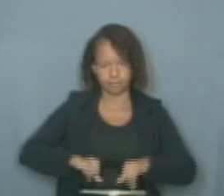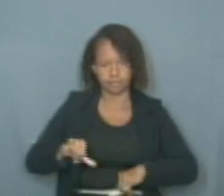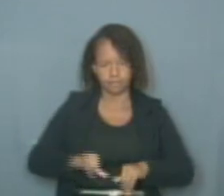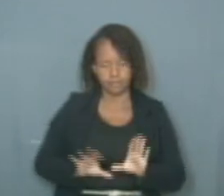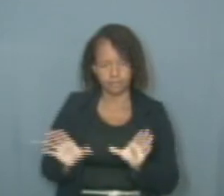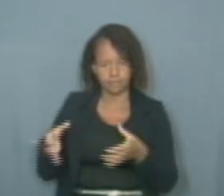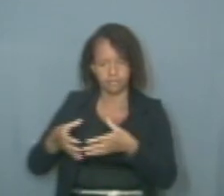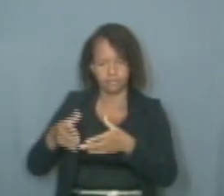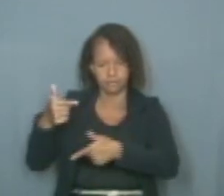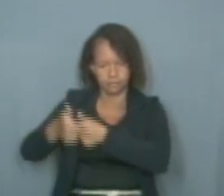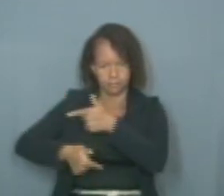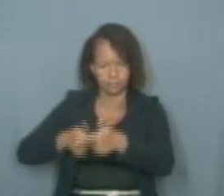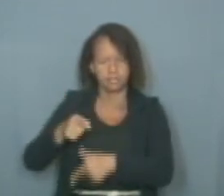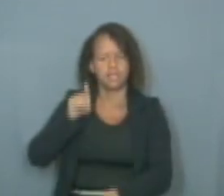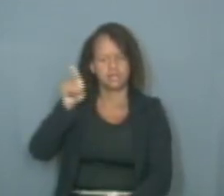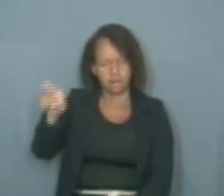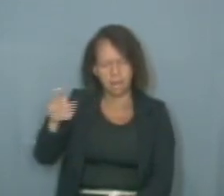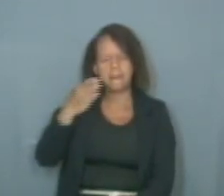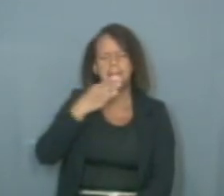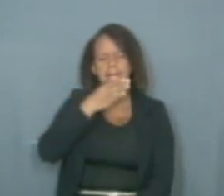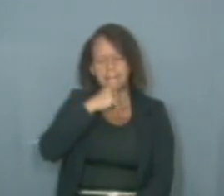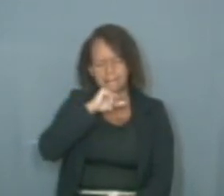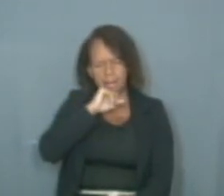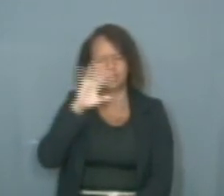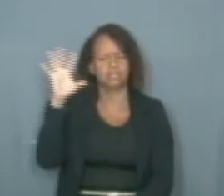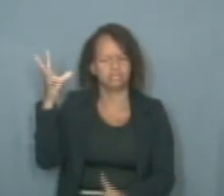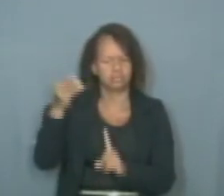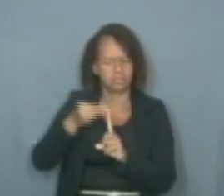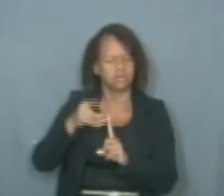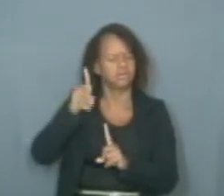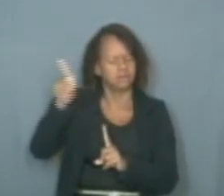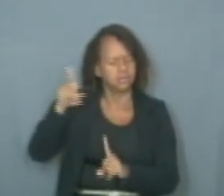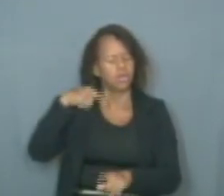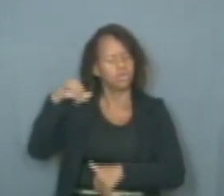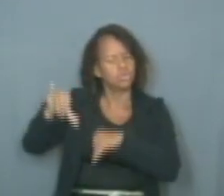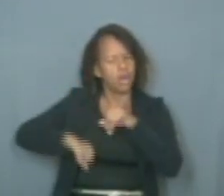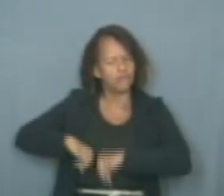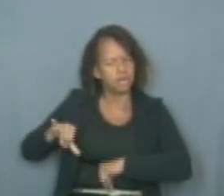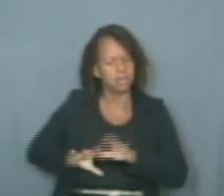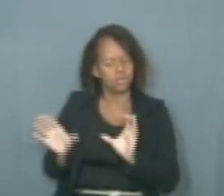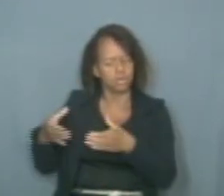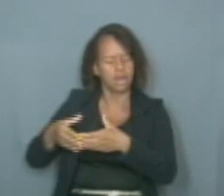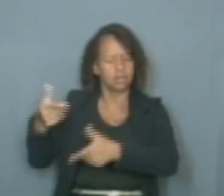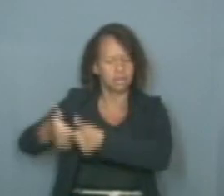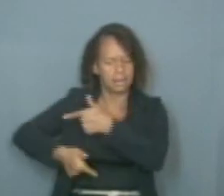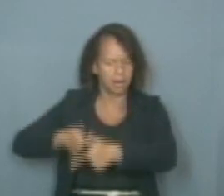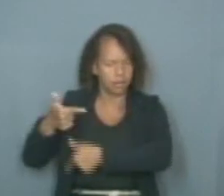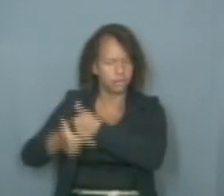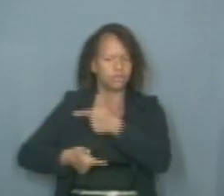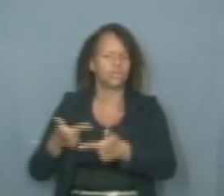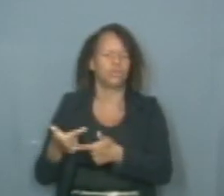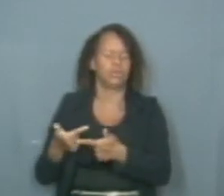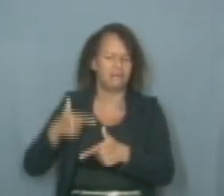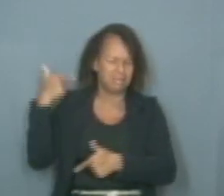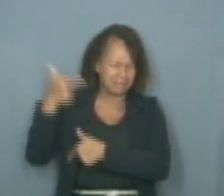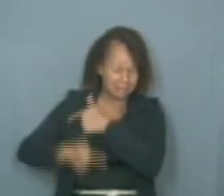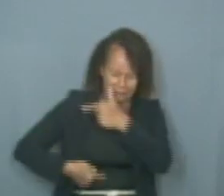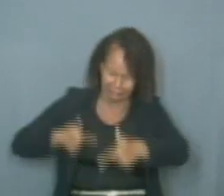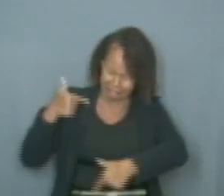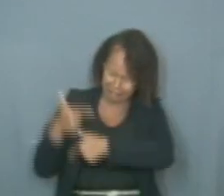classe trabalhadora, seu pai é um artista, eu sou um artista, o sofrimento da classe trabalhadora, que se mata